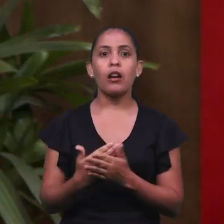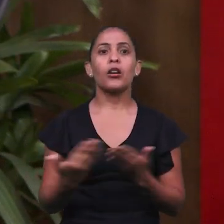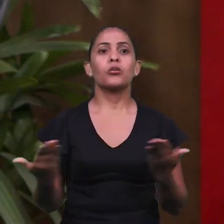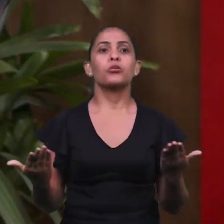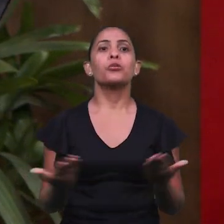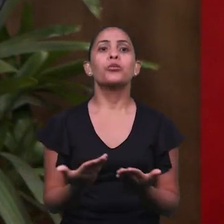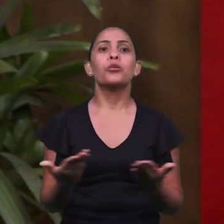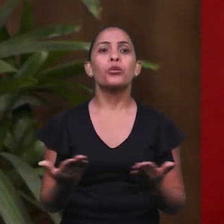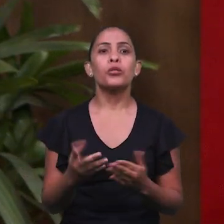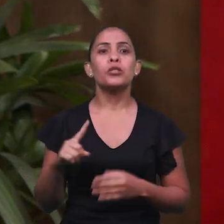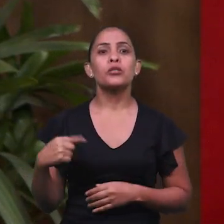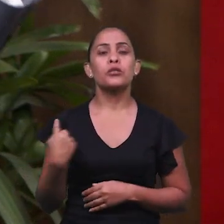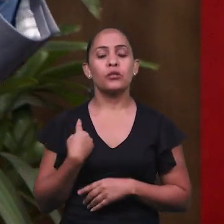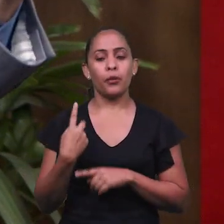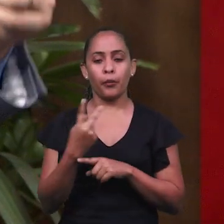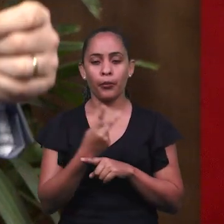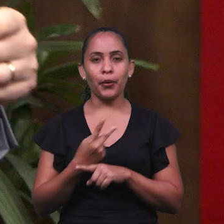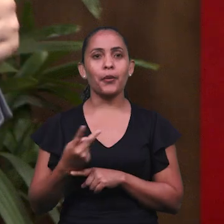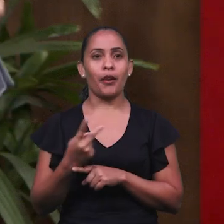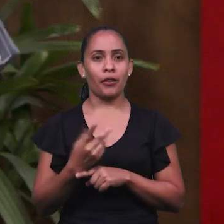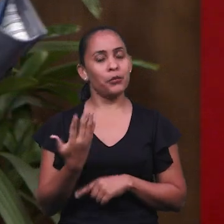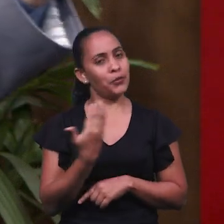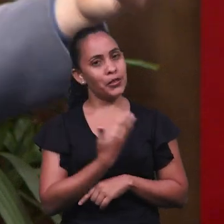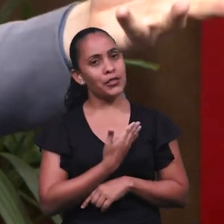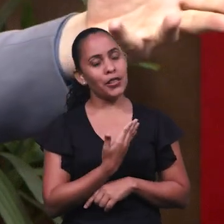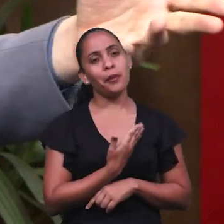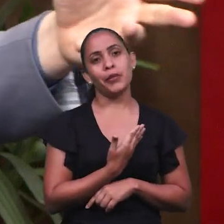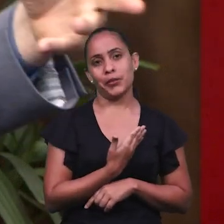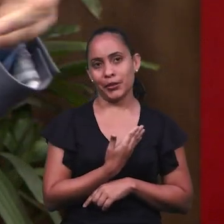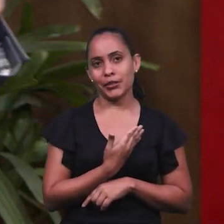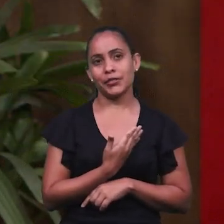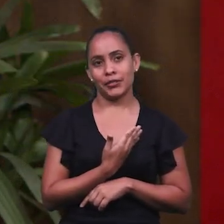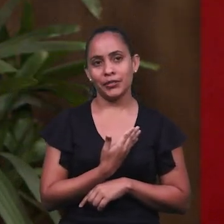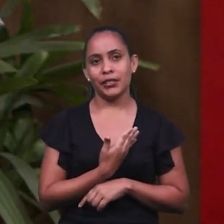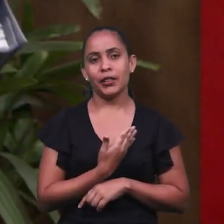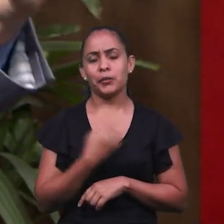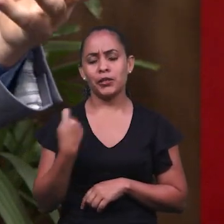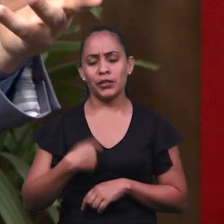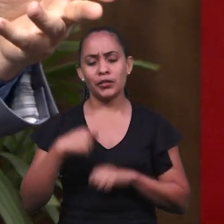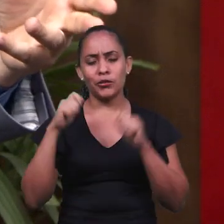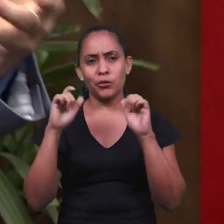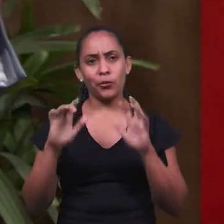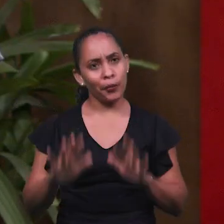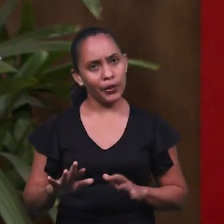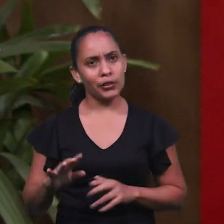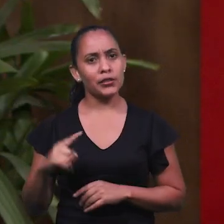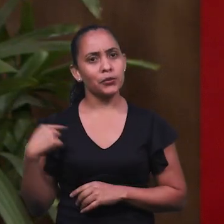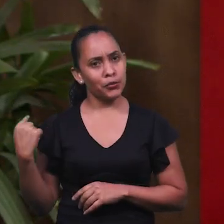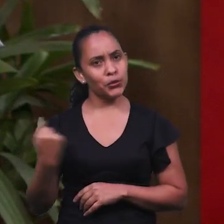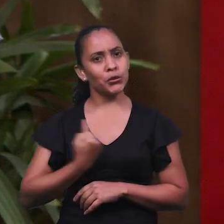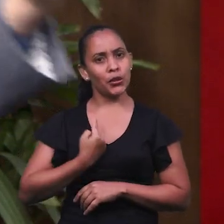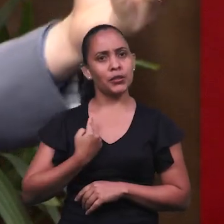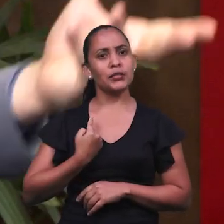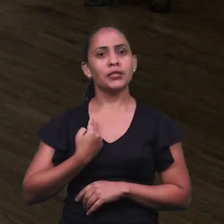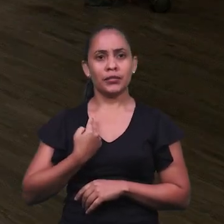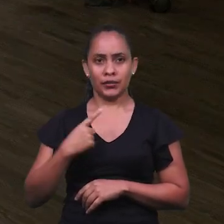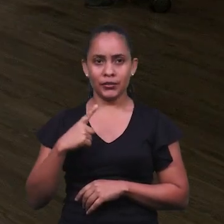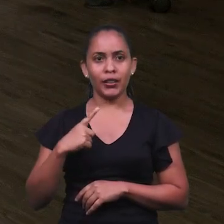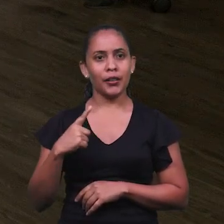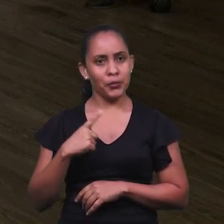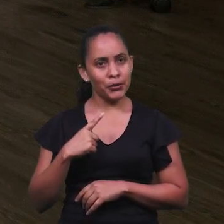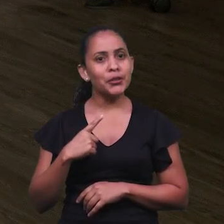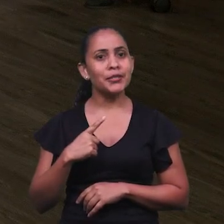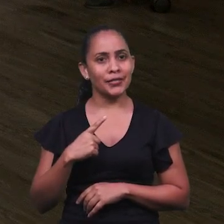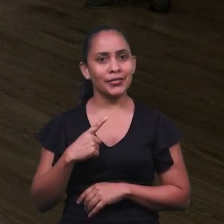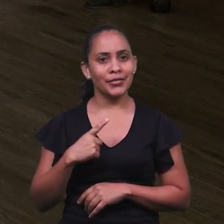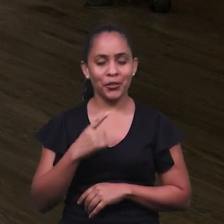e hoje nós somos procurados por esses amigos que estão precisando de uma bênção, e nós temos essa herança para transmitir para